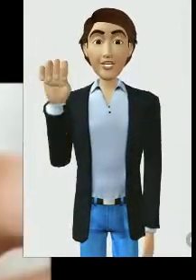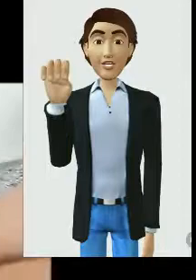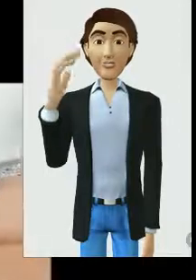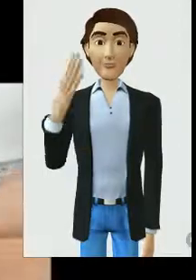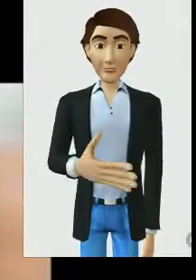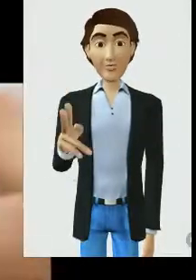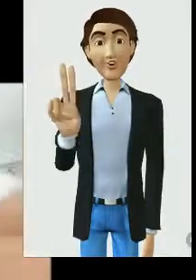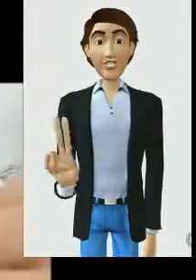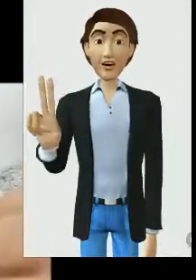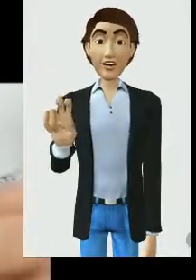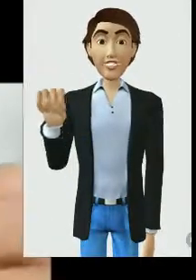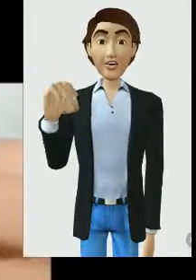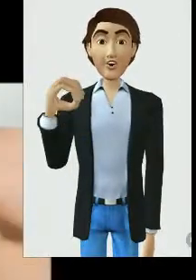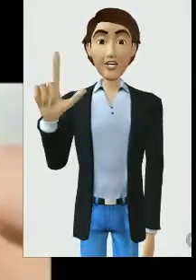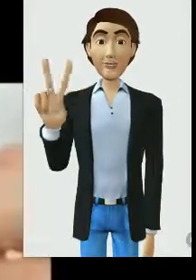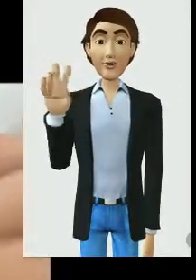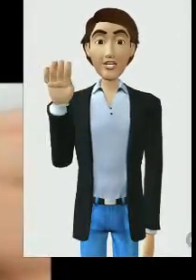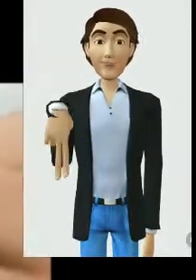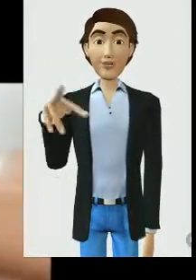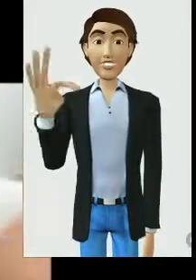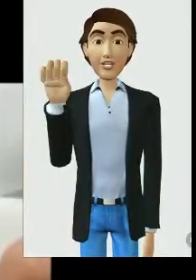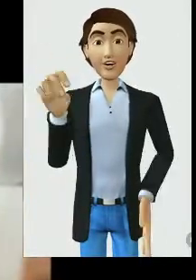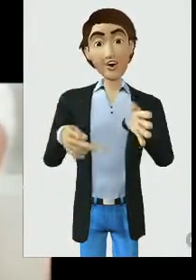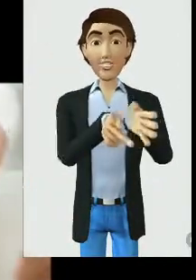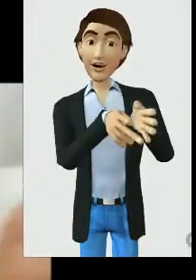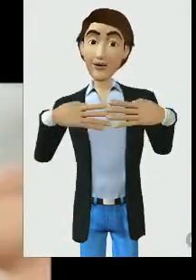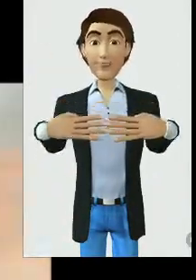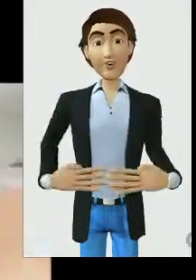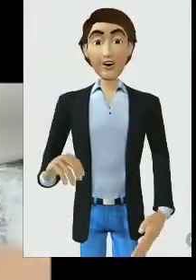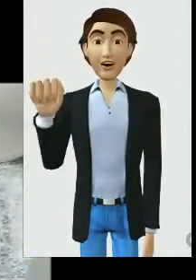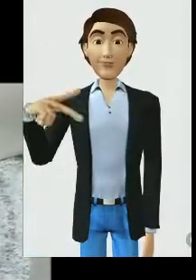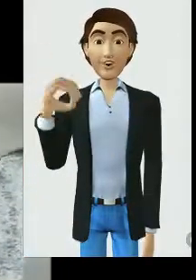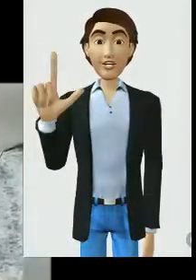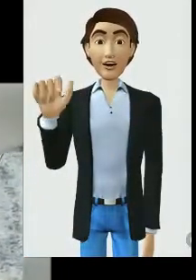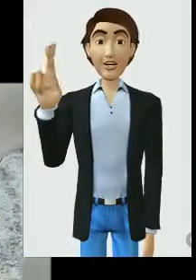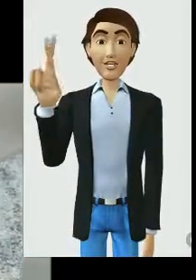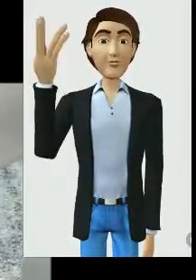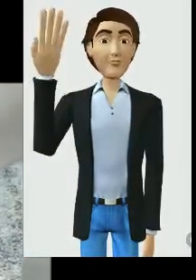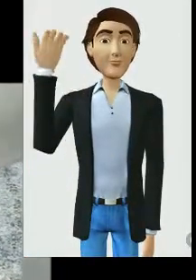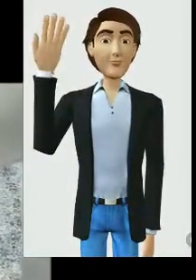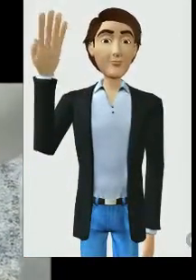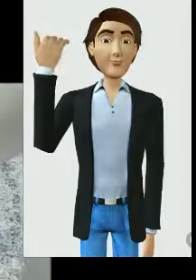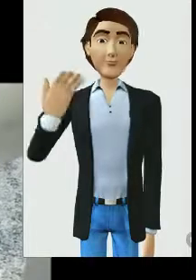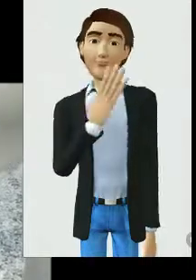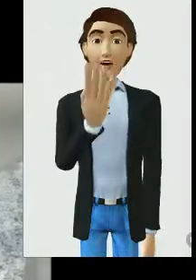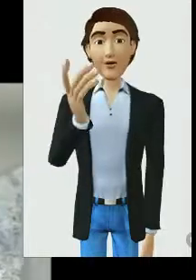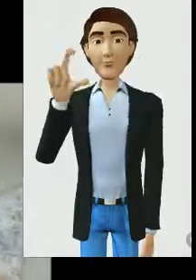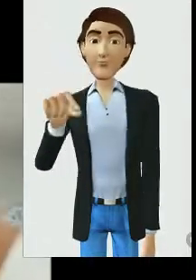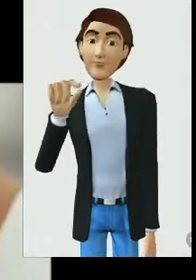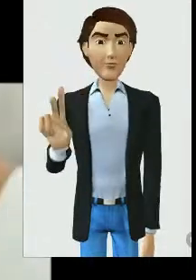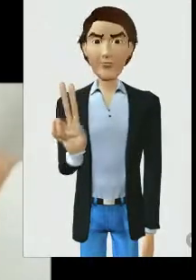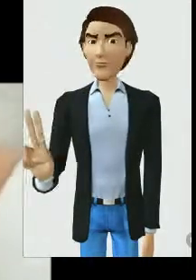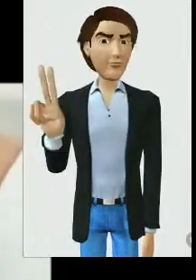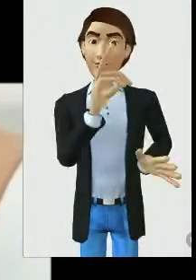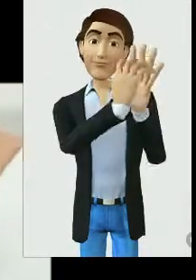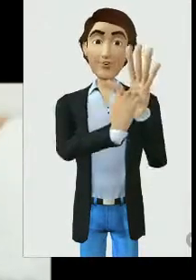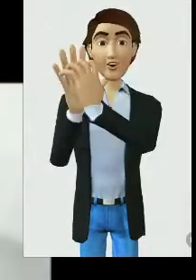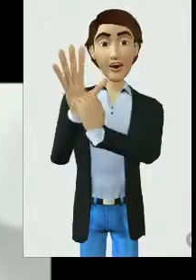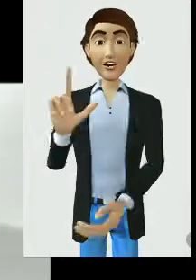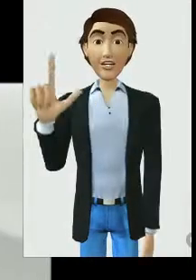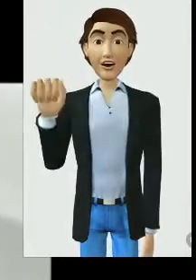apolar, preferiu-se não utilizar luvas de látex, que são solúveis nesses solventes. No